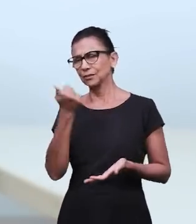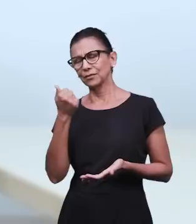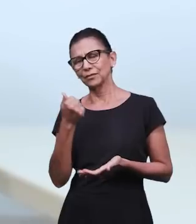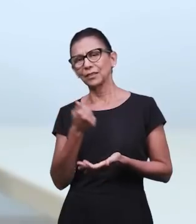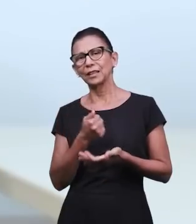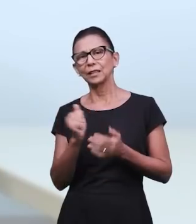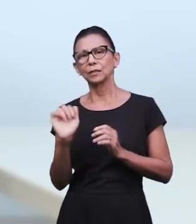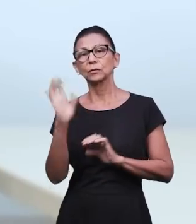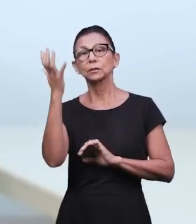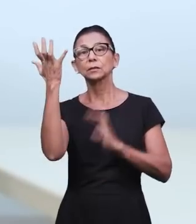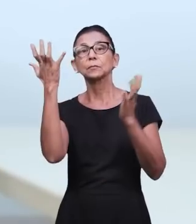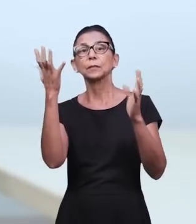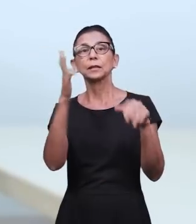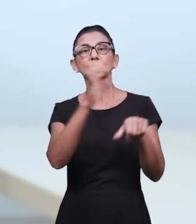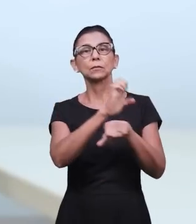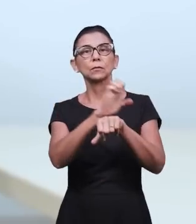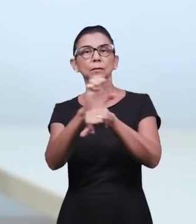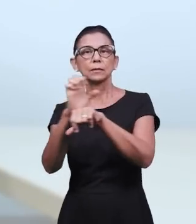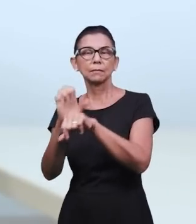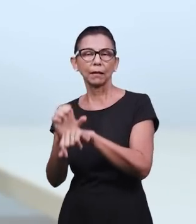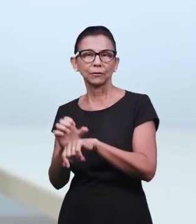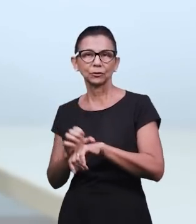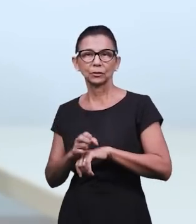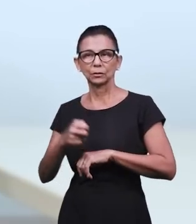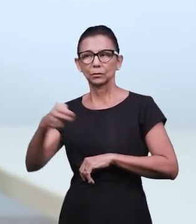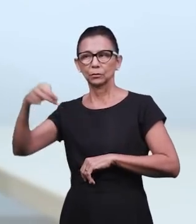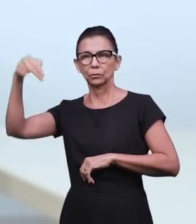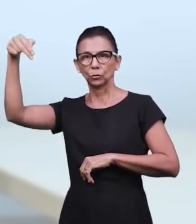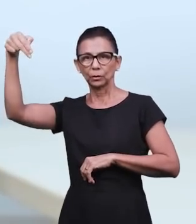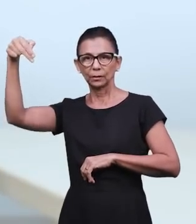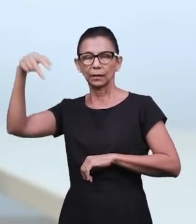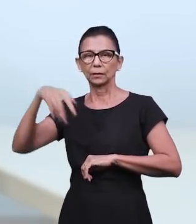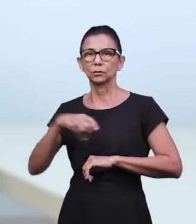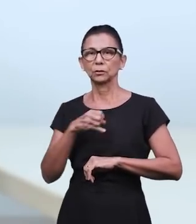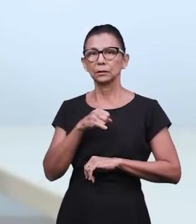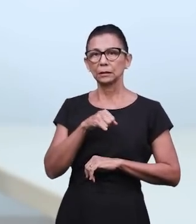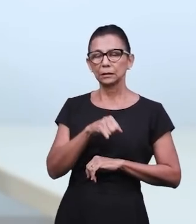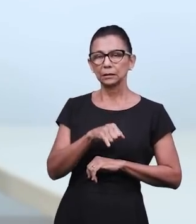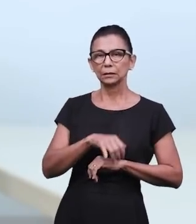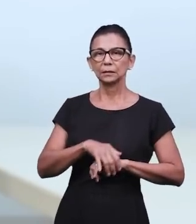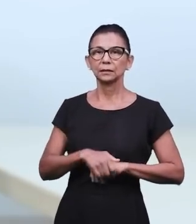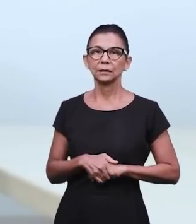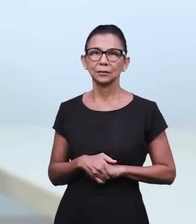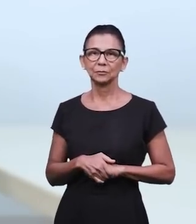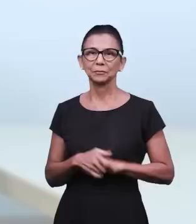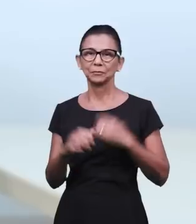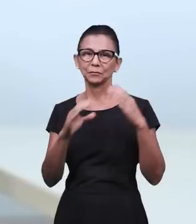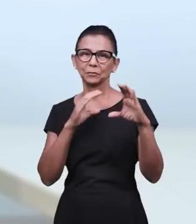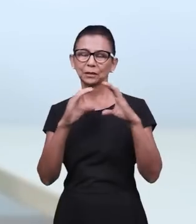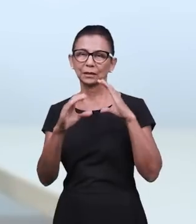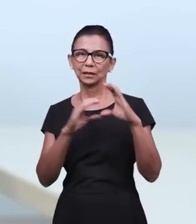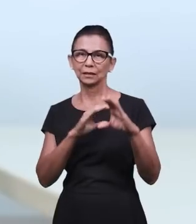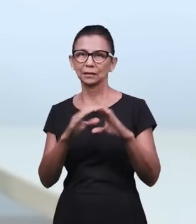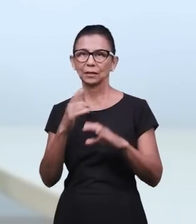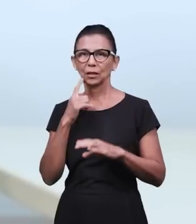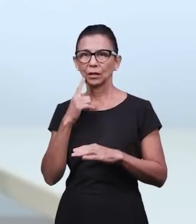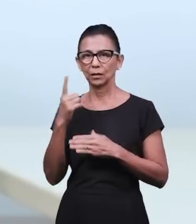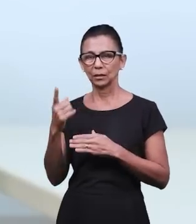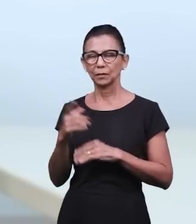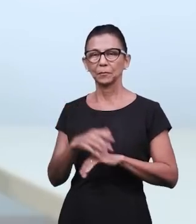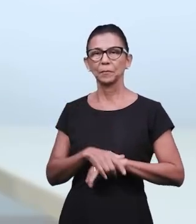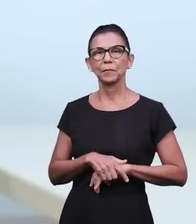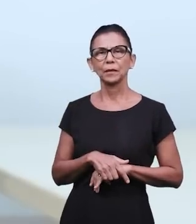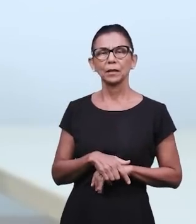os registros aí do seu estado aqui da região Nordeste. É bem facinho. Se aí já existe equipe de comunicação, procura esses